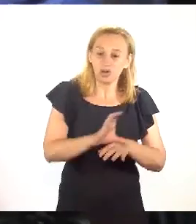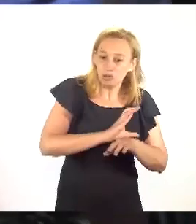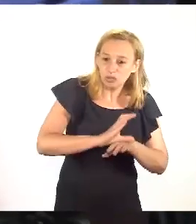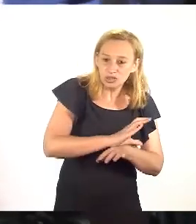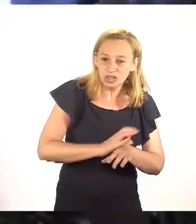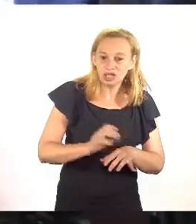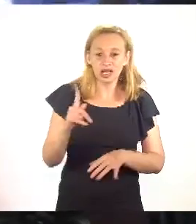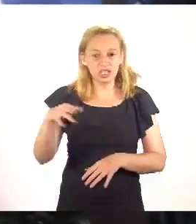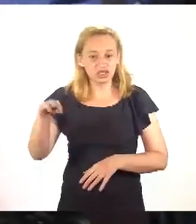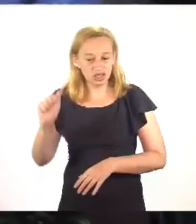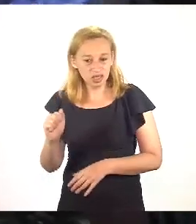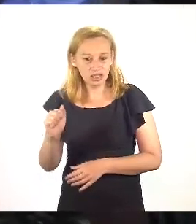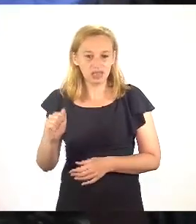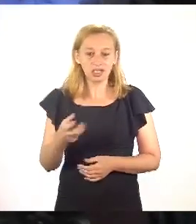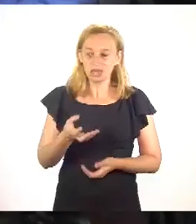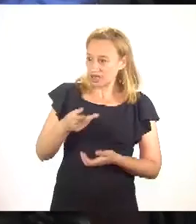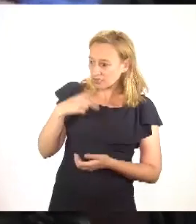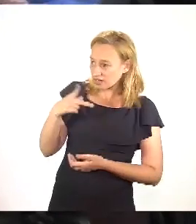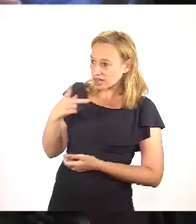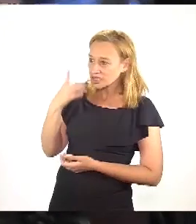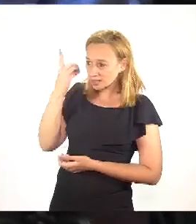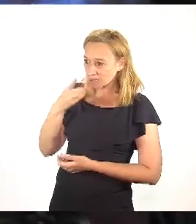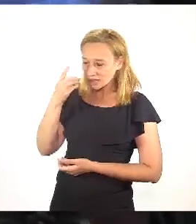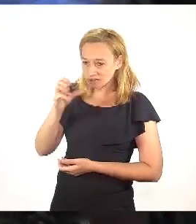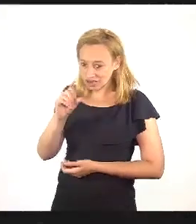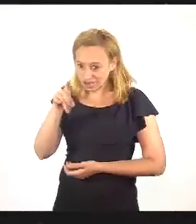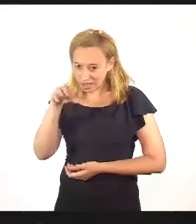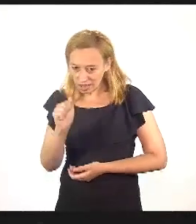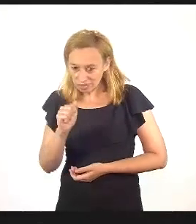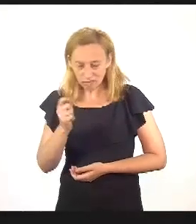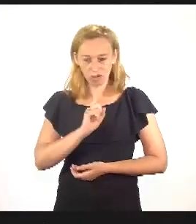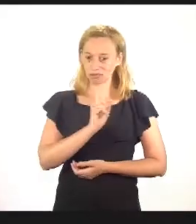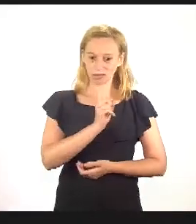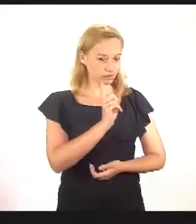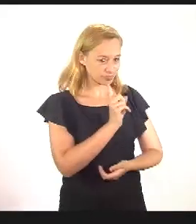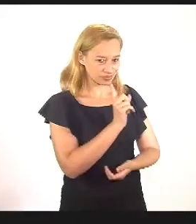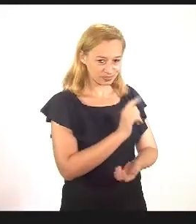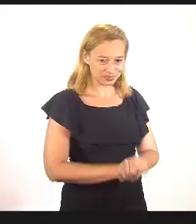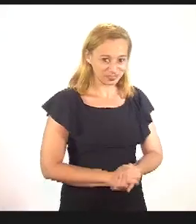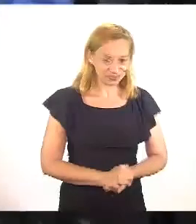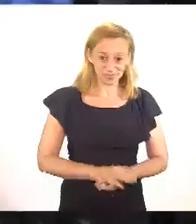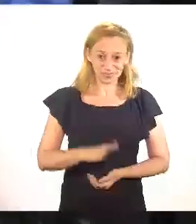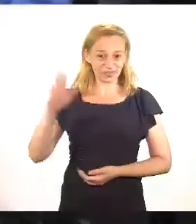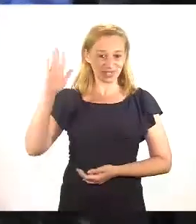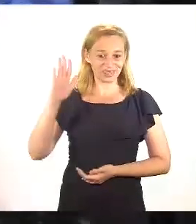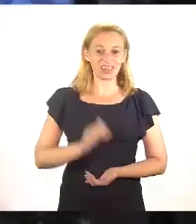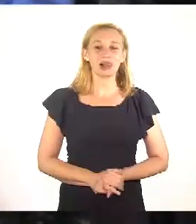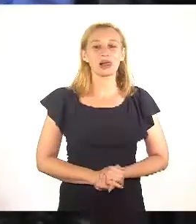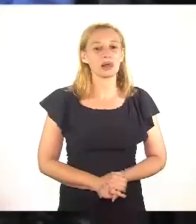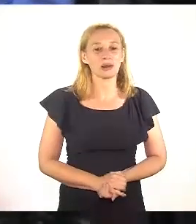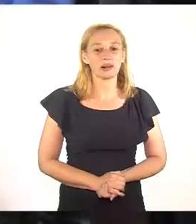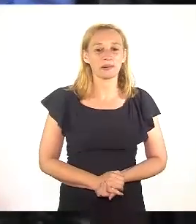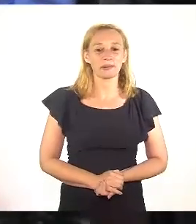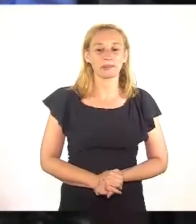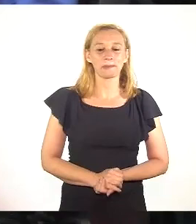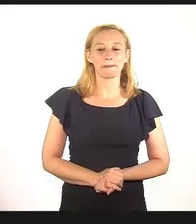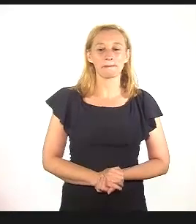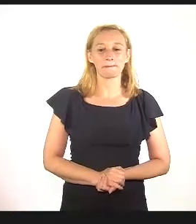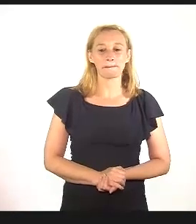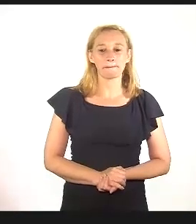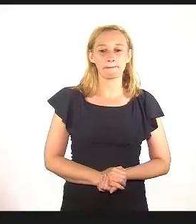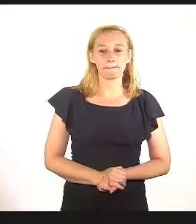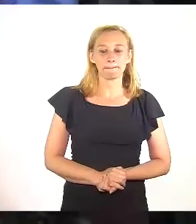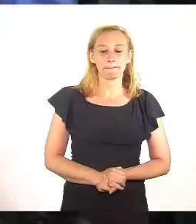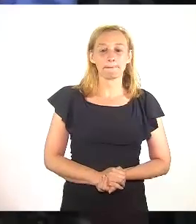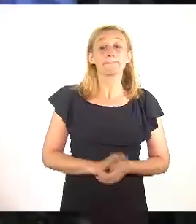agência. Quer falar, deputado Márcio Canela? Não. Está levantando a mão aí. Não, estou só mexendo no telefone.